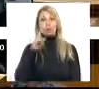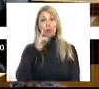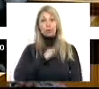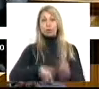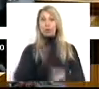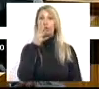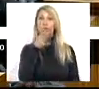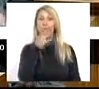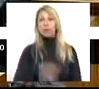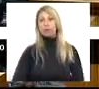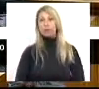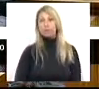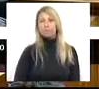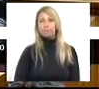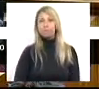senhoras e senhores deputados.